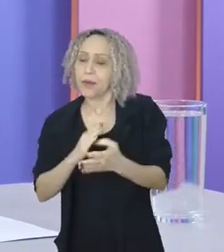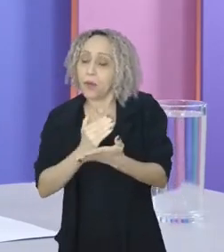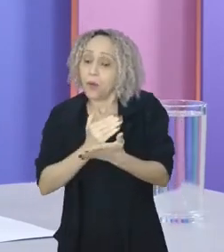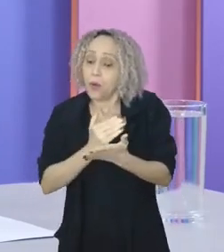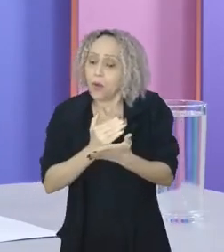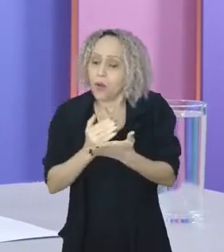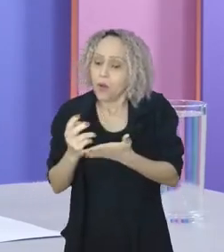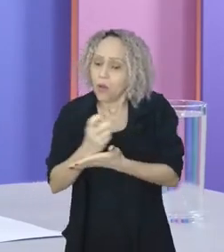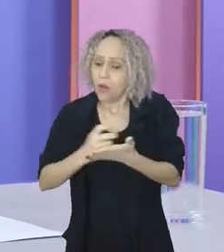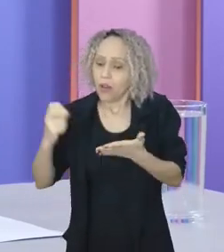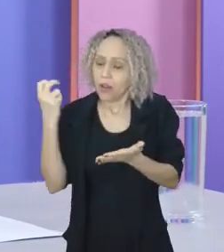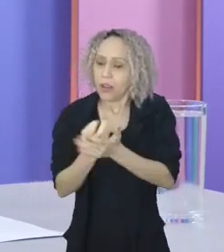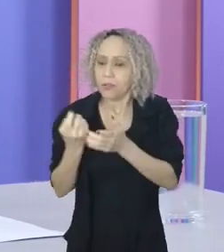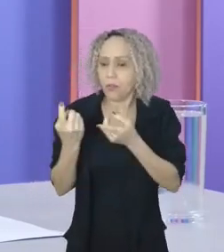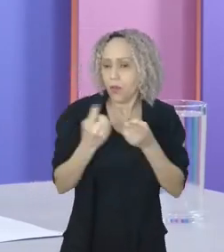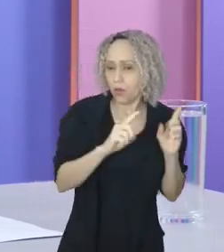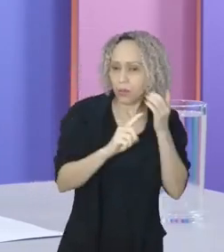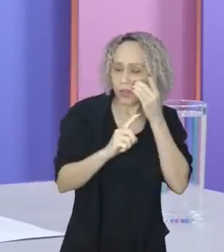declarados